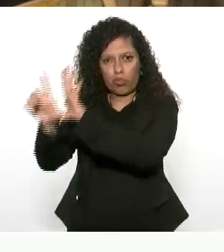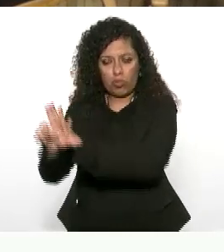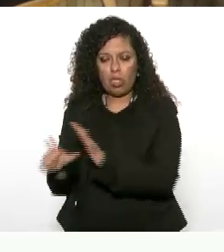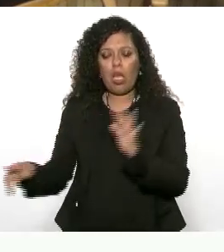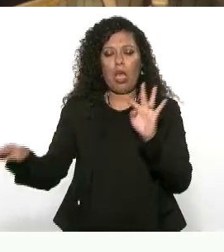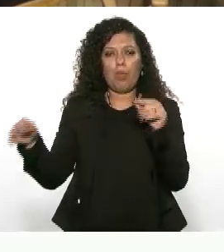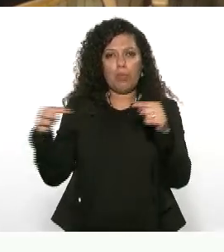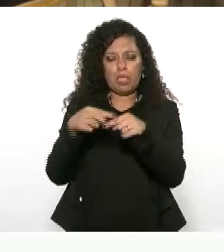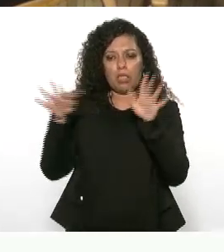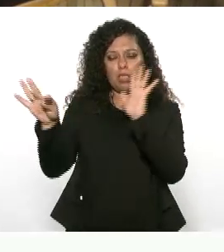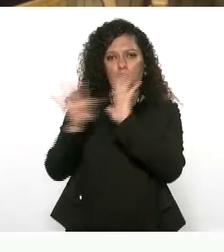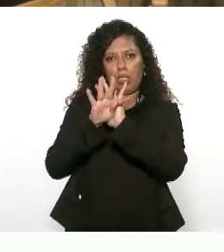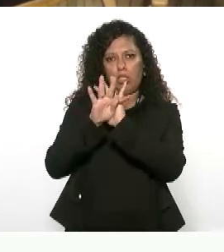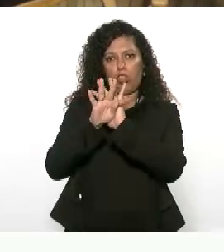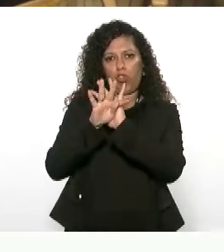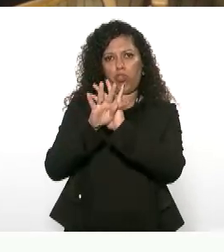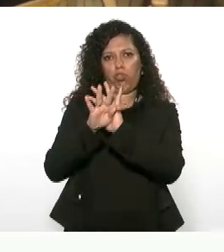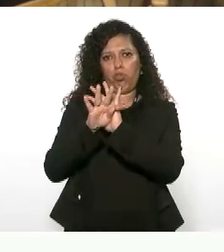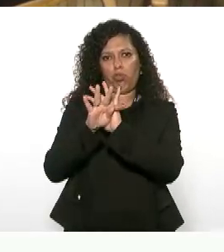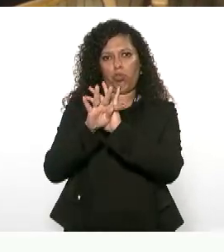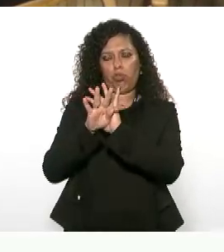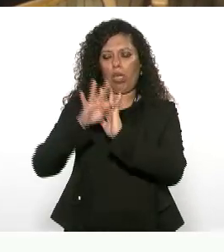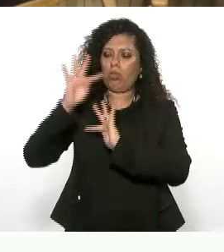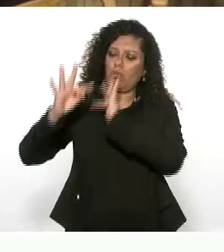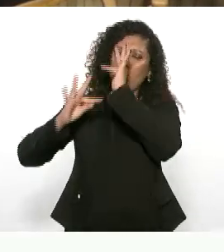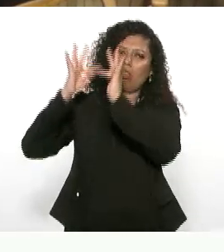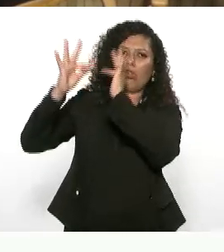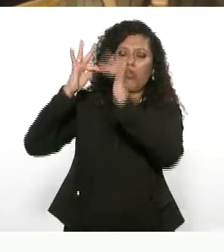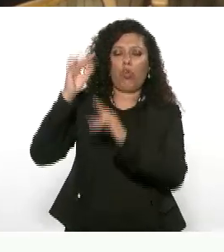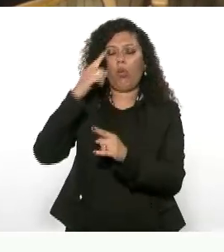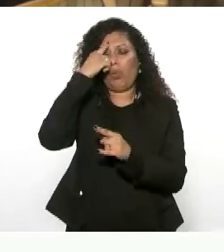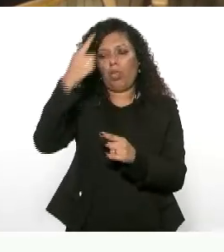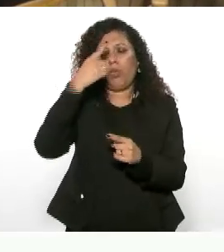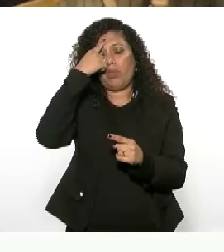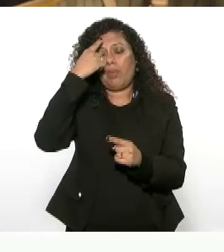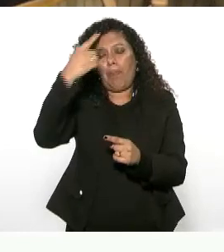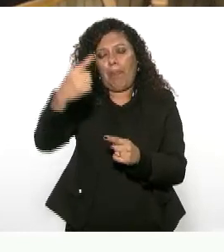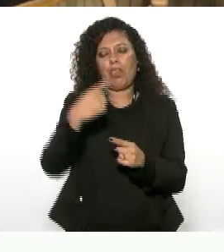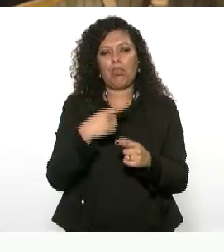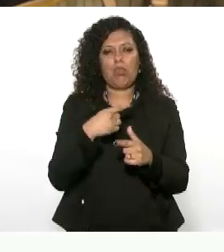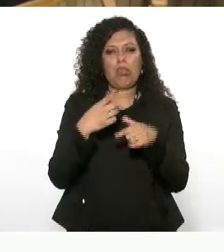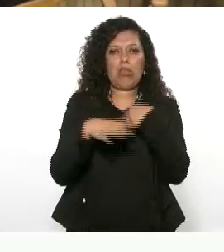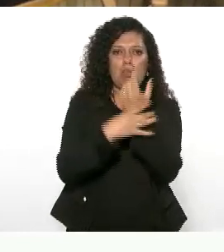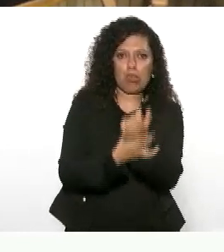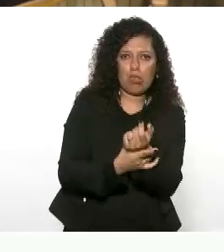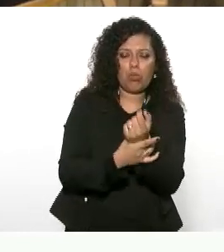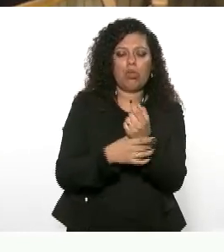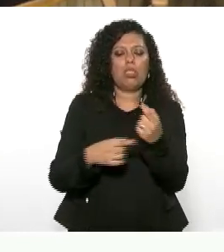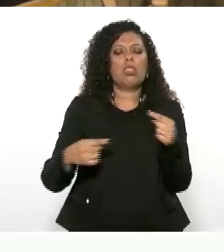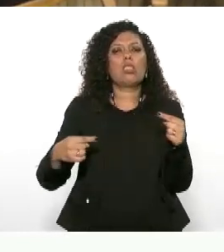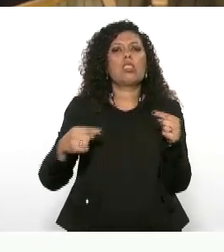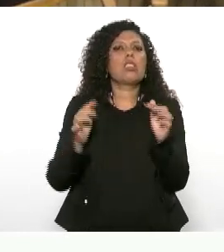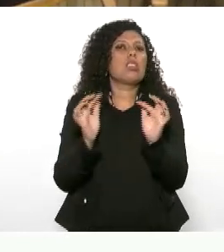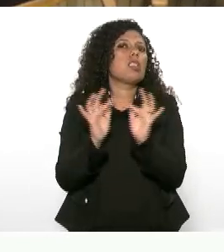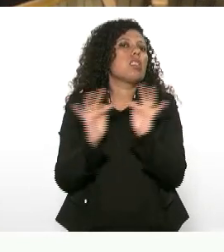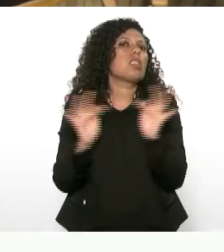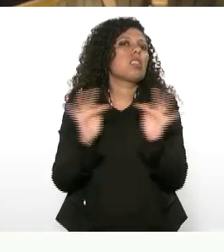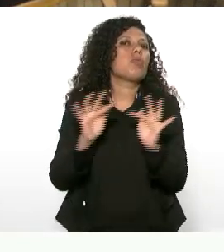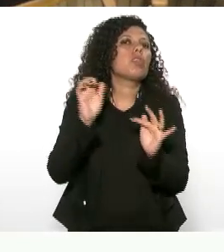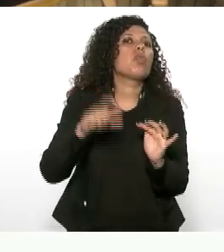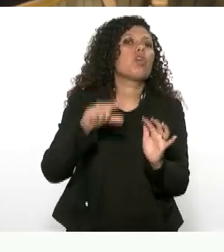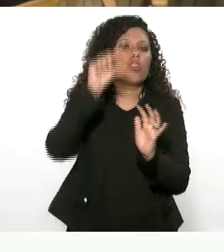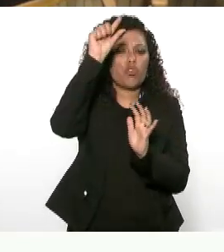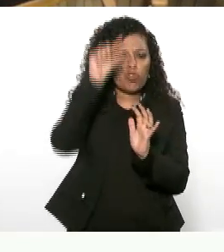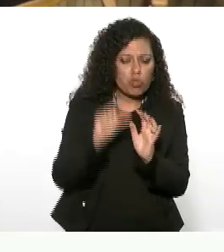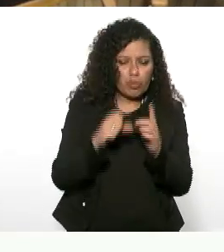tecnológica. Quando se pensa em segurança pública, numa visão muito simplista, o que se pretende é a redução dos